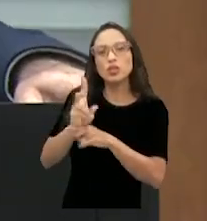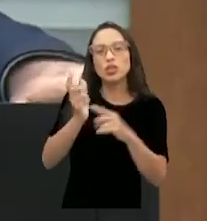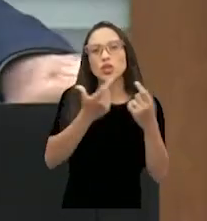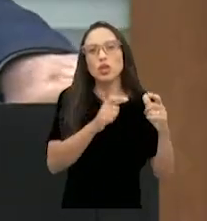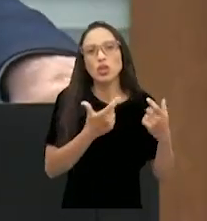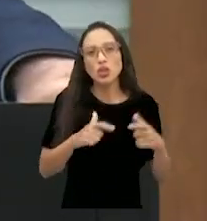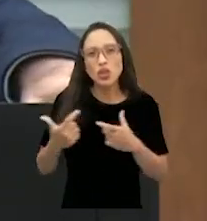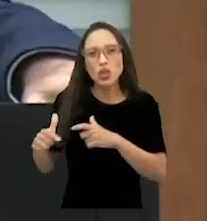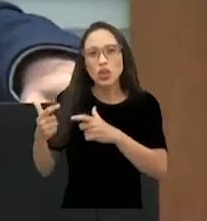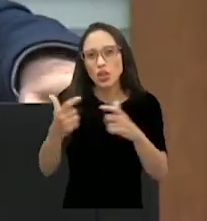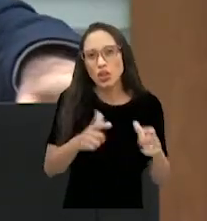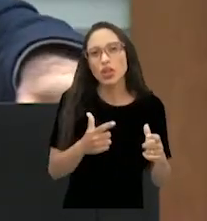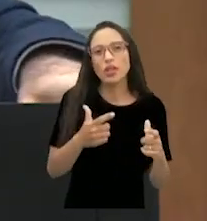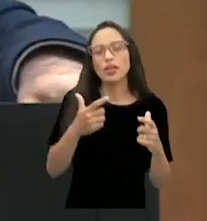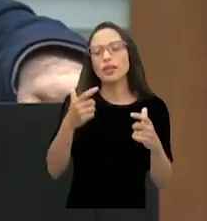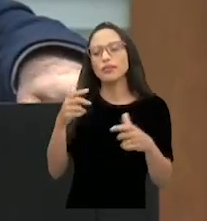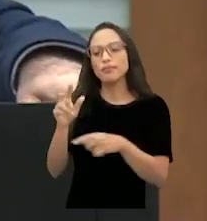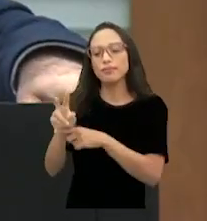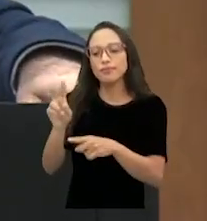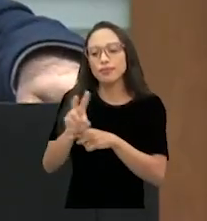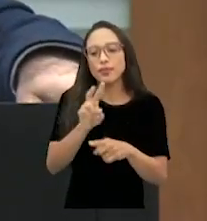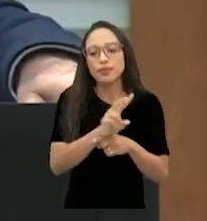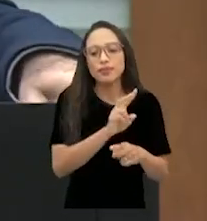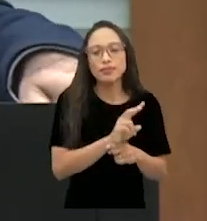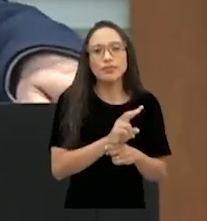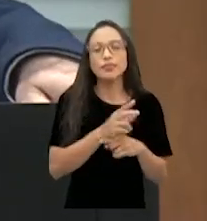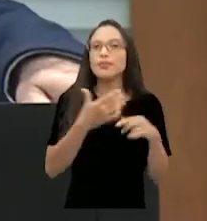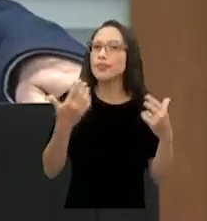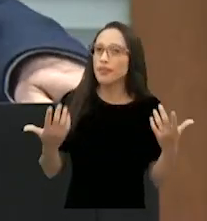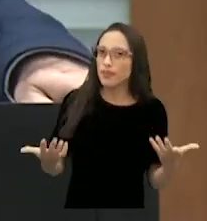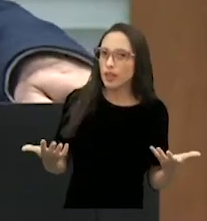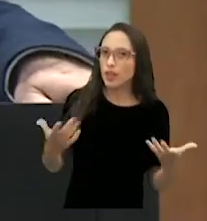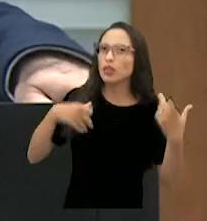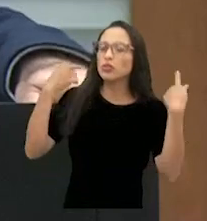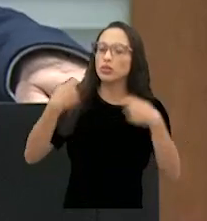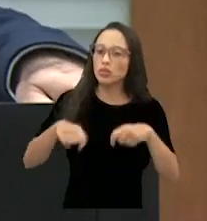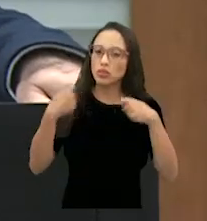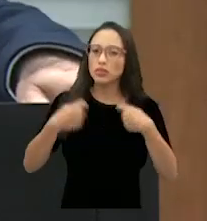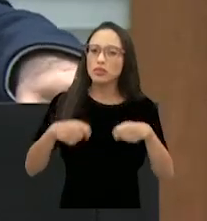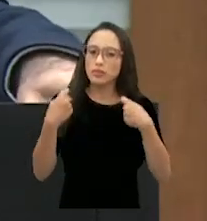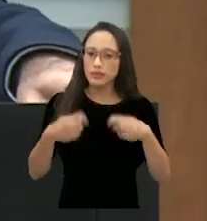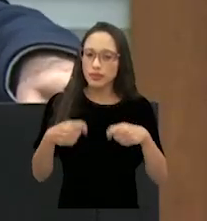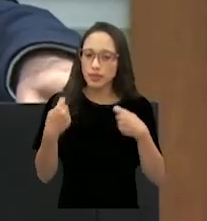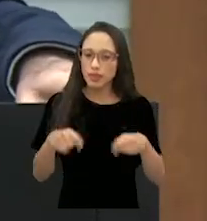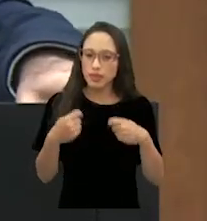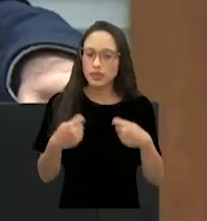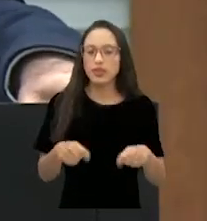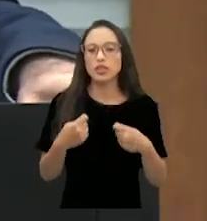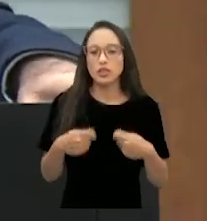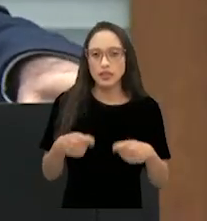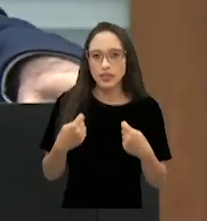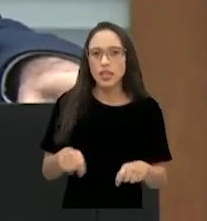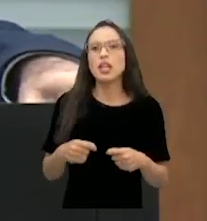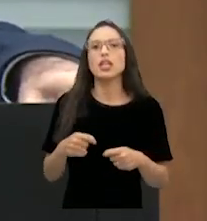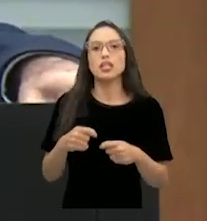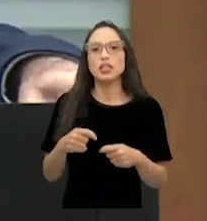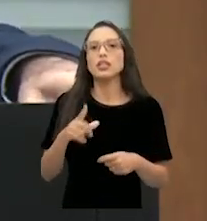em unidades de conservação, que precisam ser devidamente